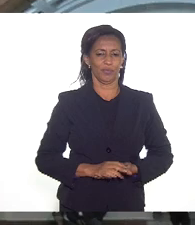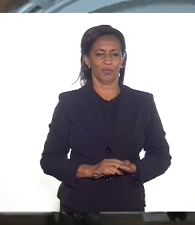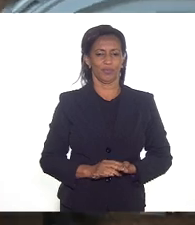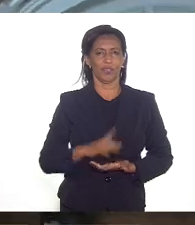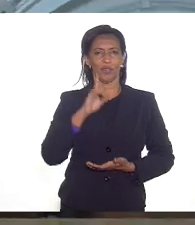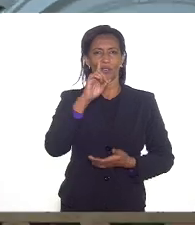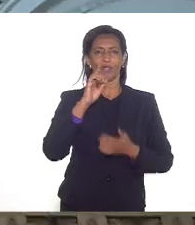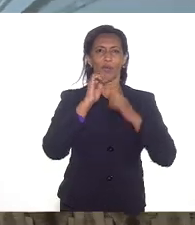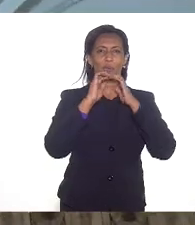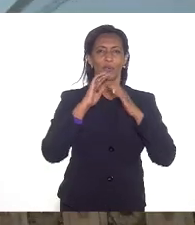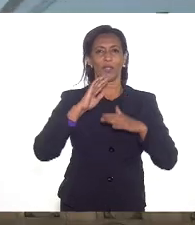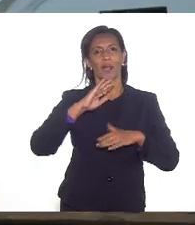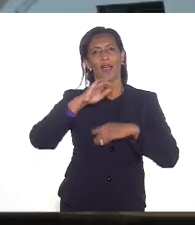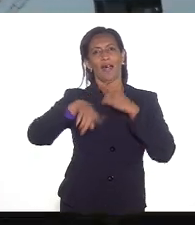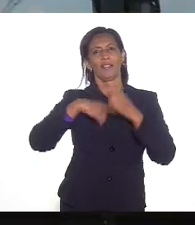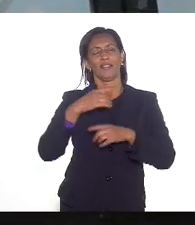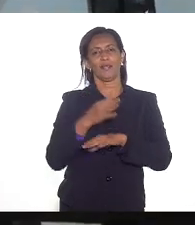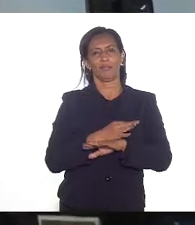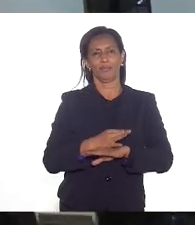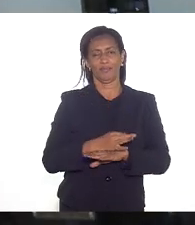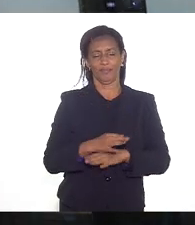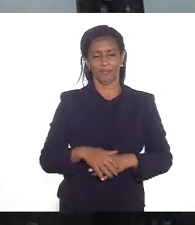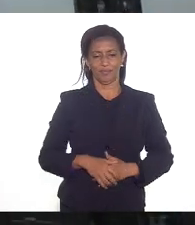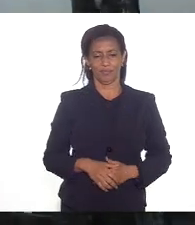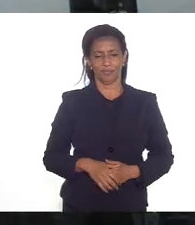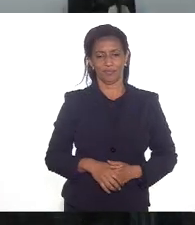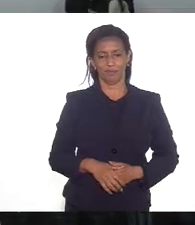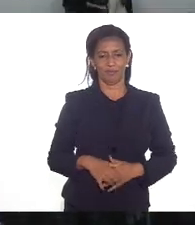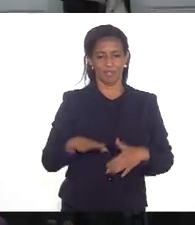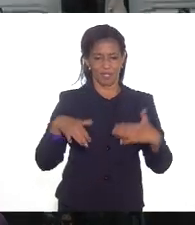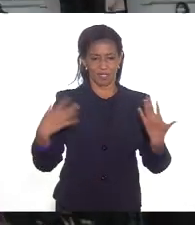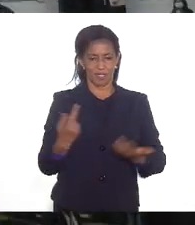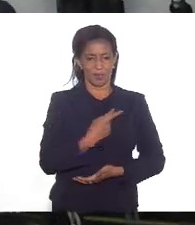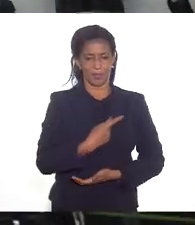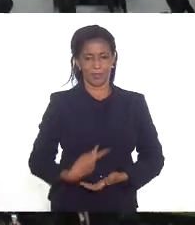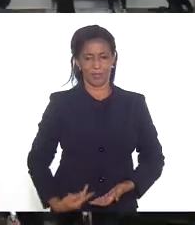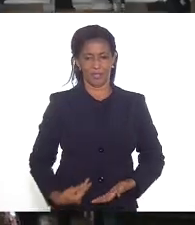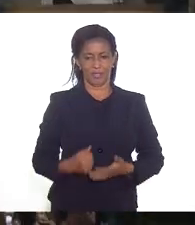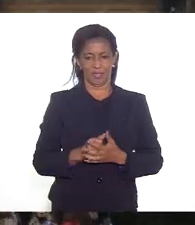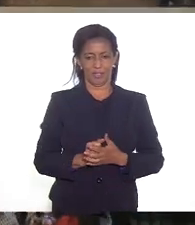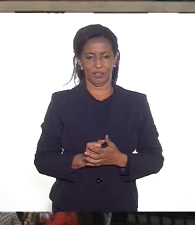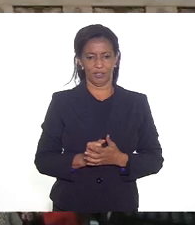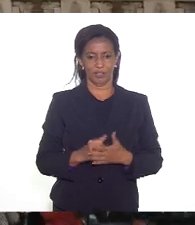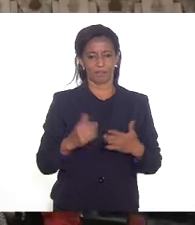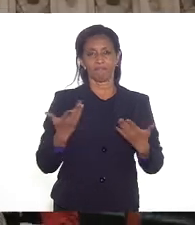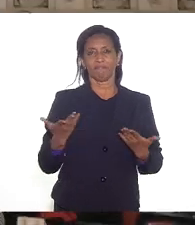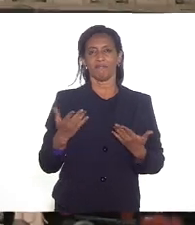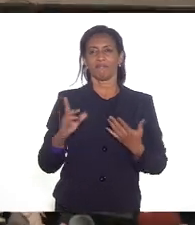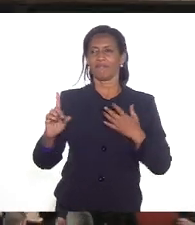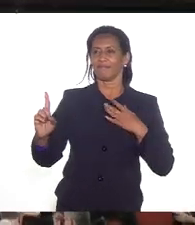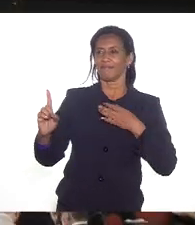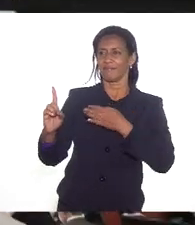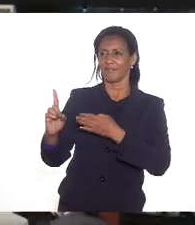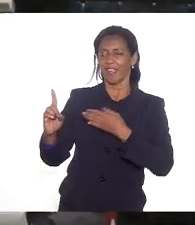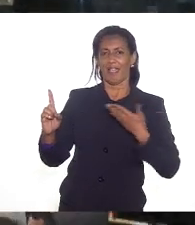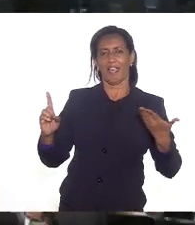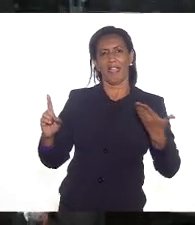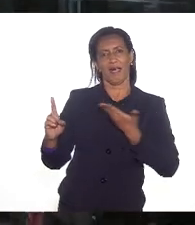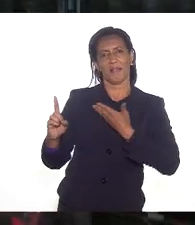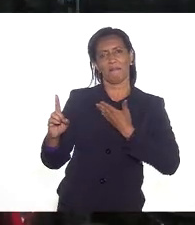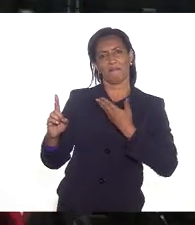Deus até após o recesso da do Márcio seu presidente me dirigi ao meu querido amigo mestre